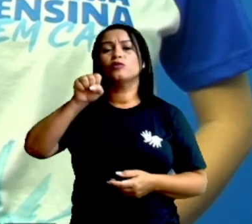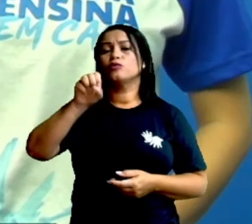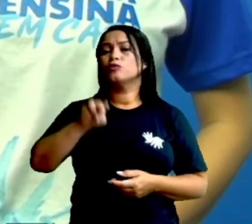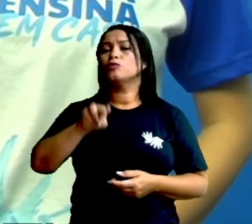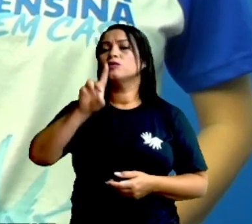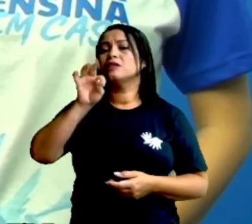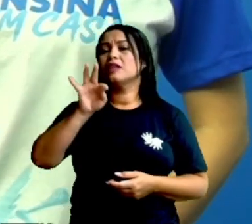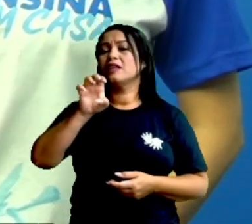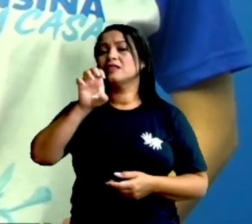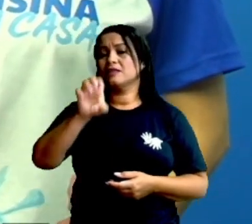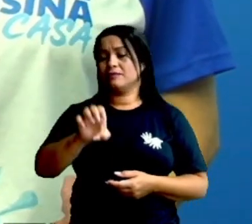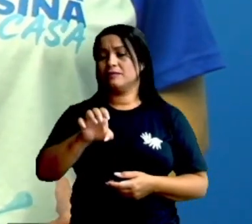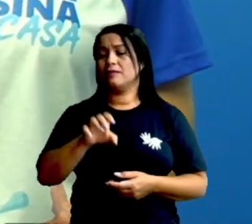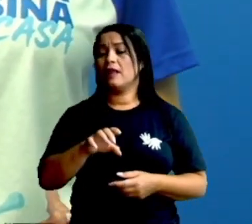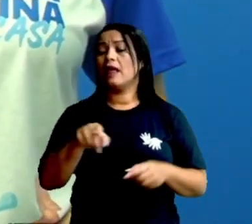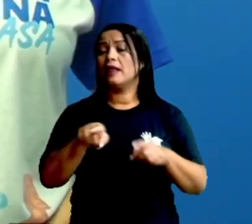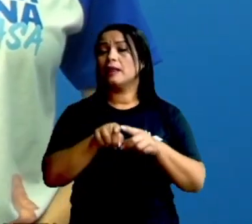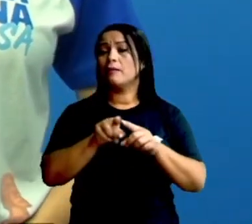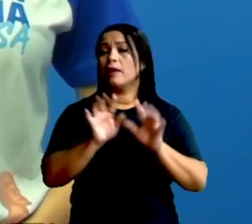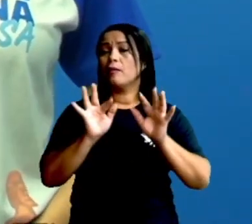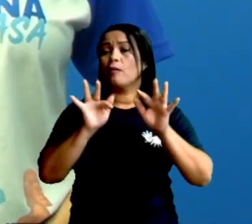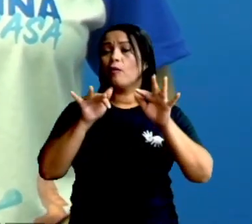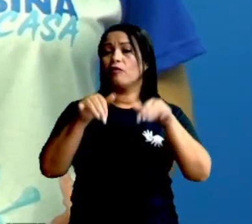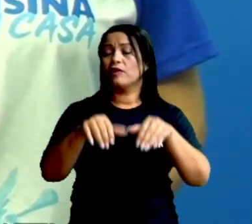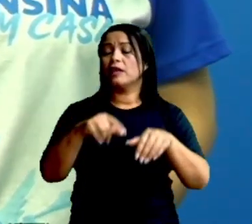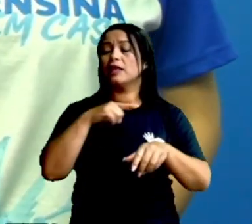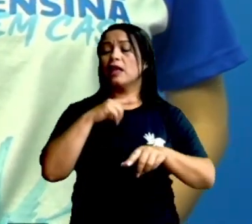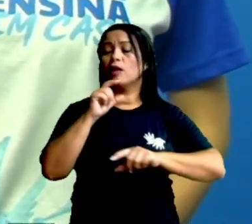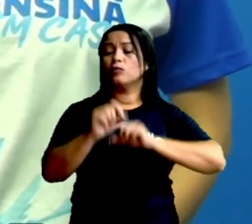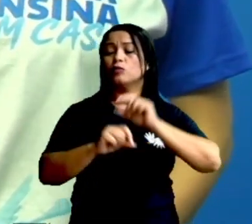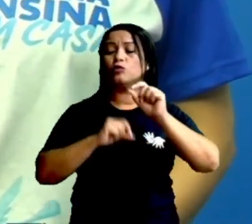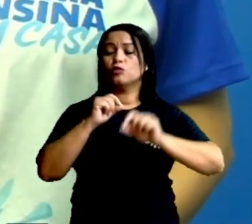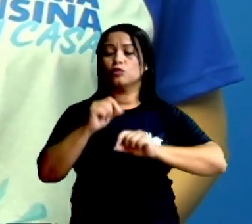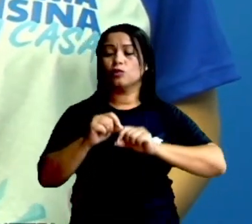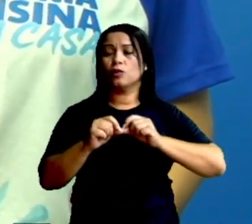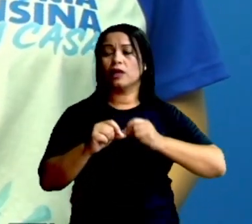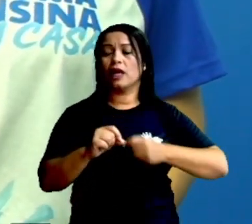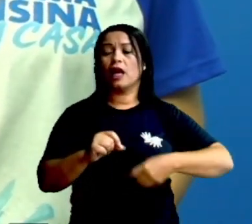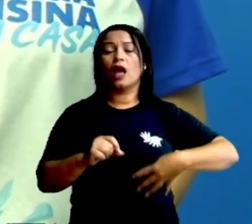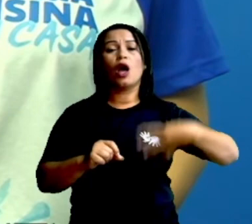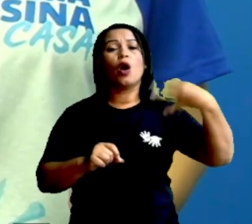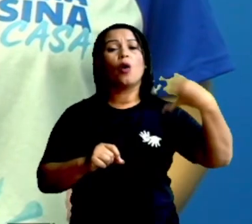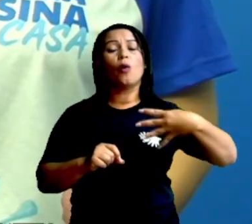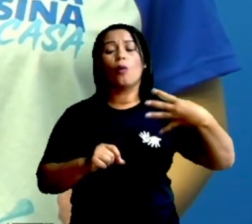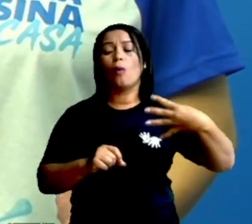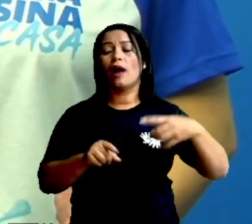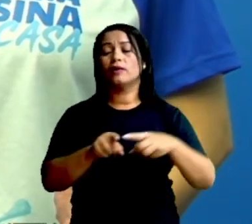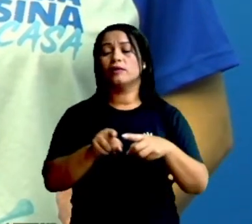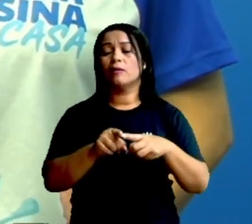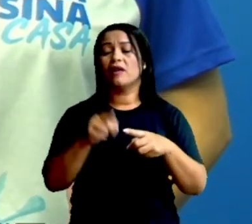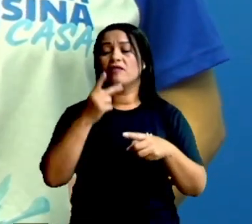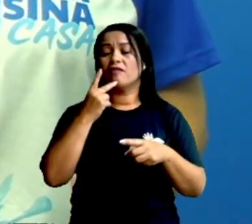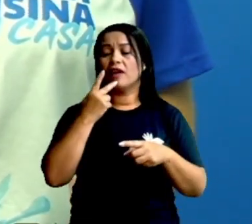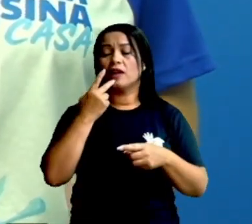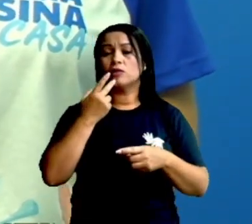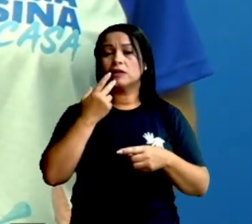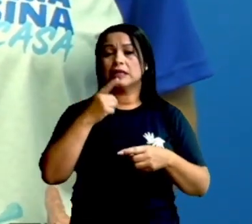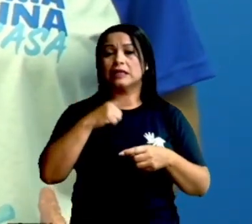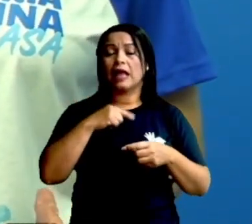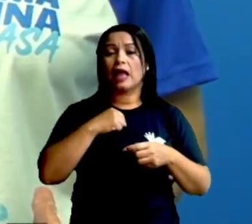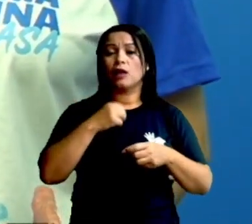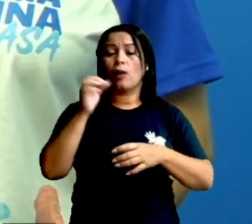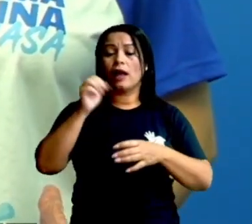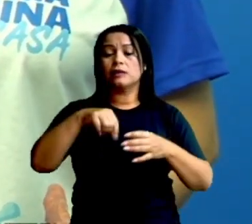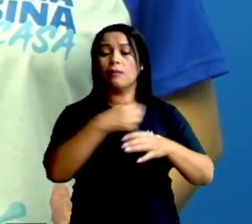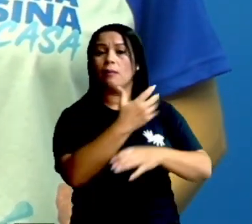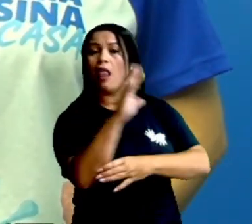Sudeste. E, por fim, temos aqui o quarto quesito, onde fala, nas lavouras de café era comum